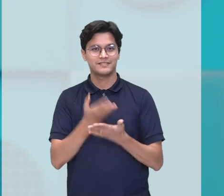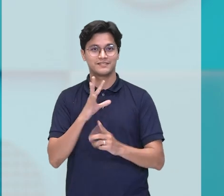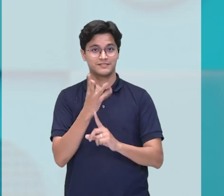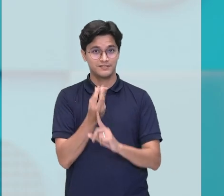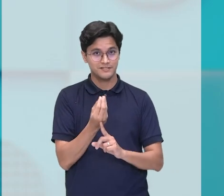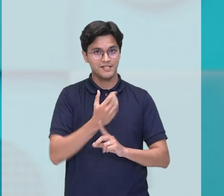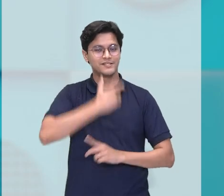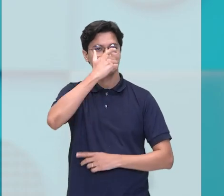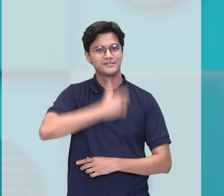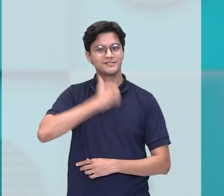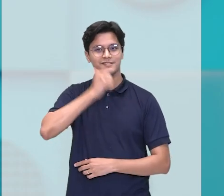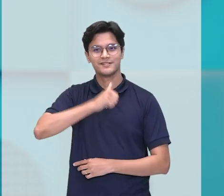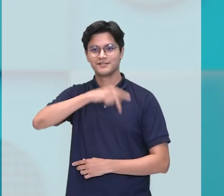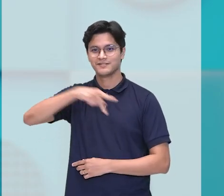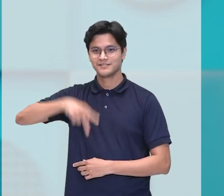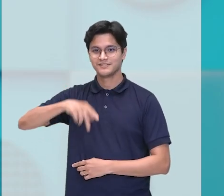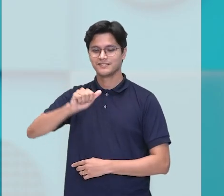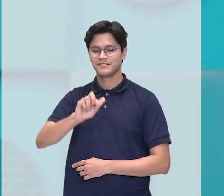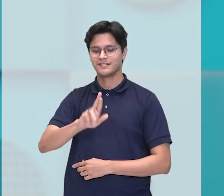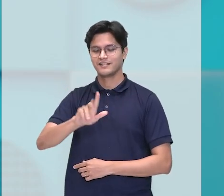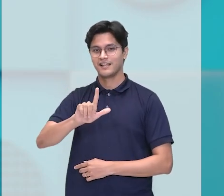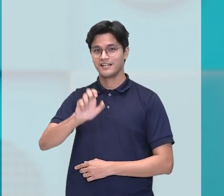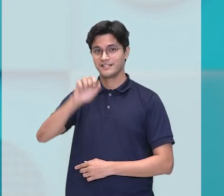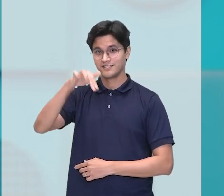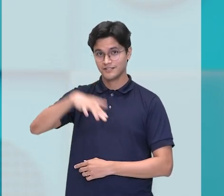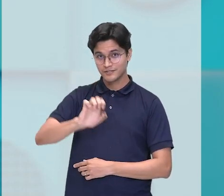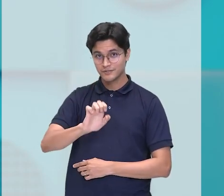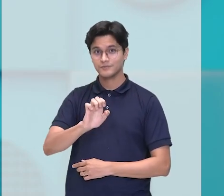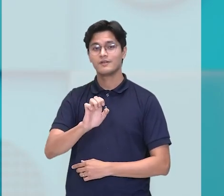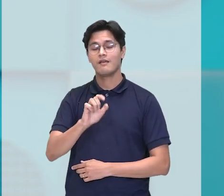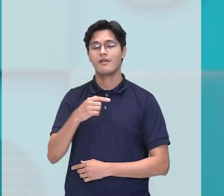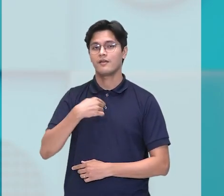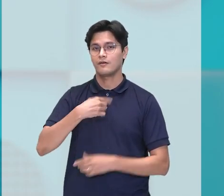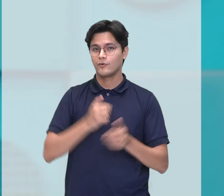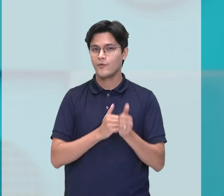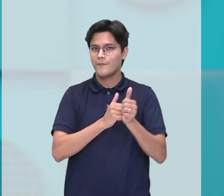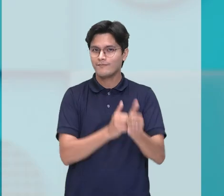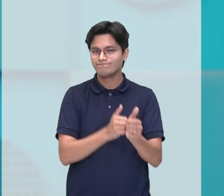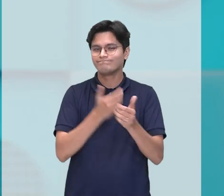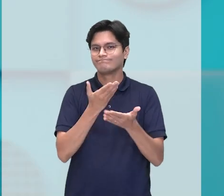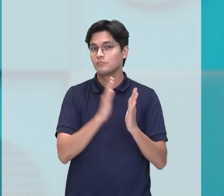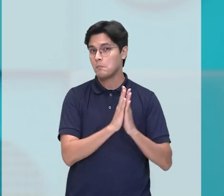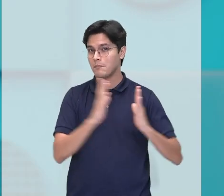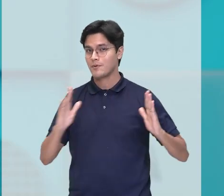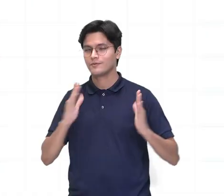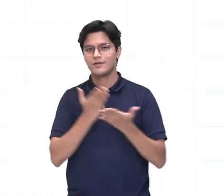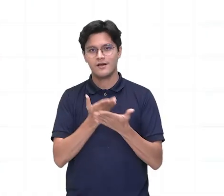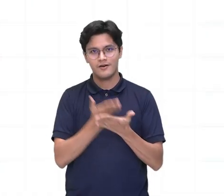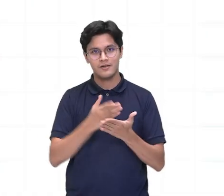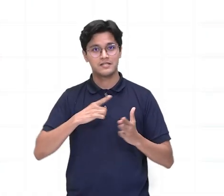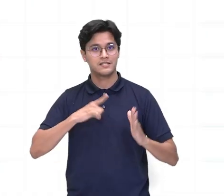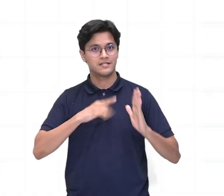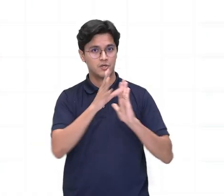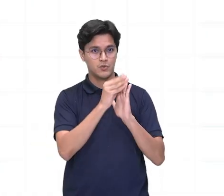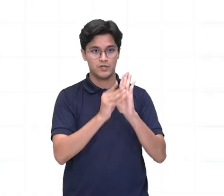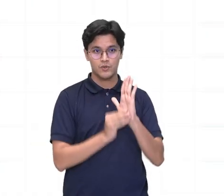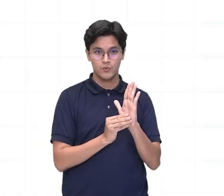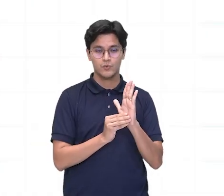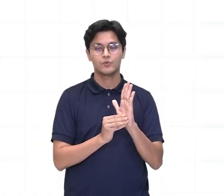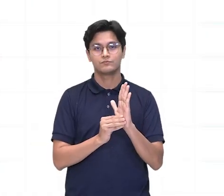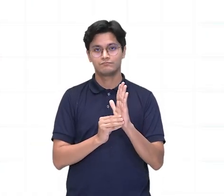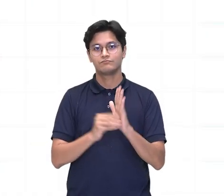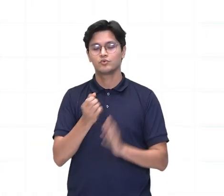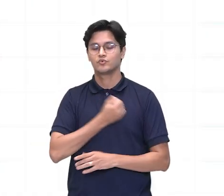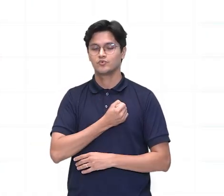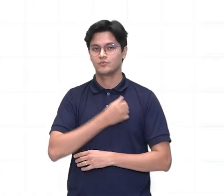sou a professora Arlene Azulay e vou acompanhá-los nesta aula que tem como conteúdo. Nossa aula é a número